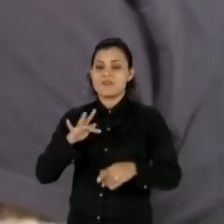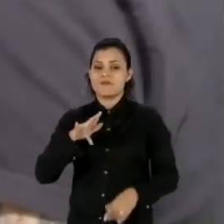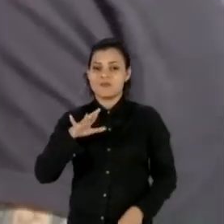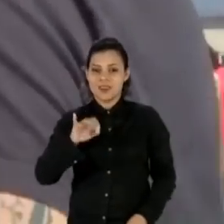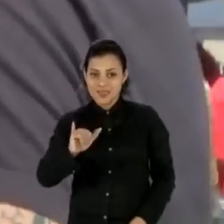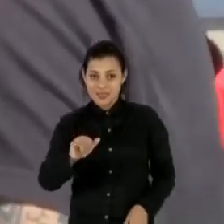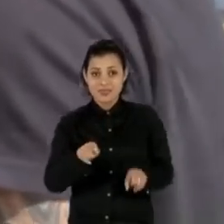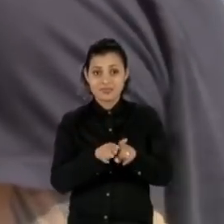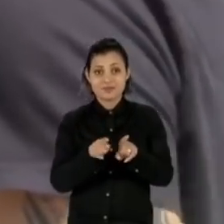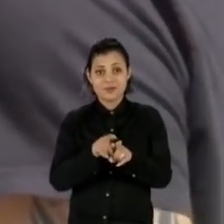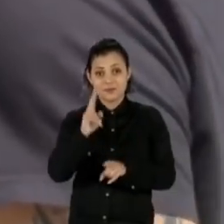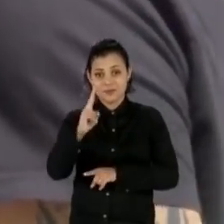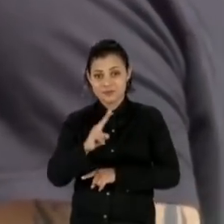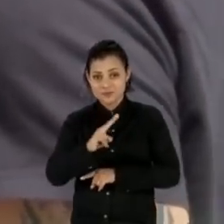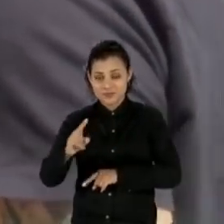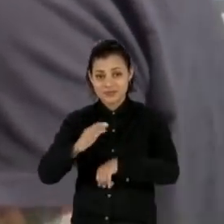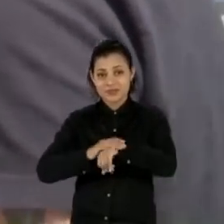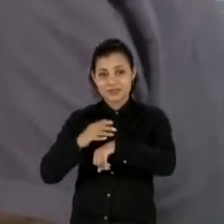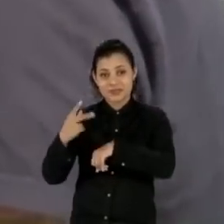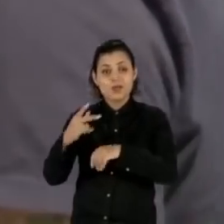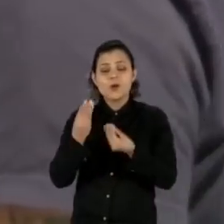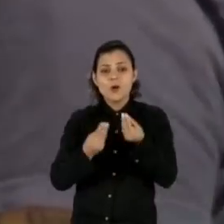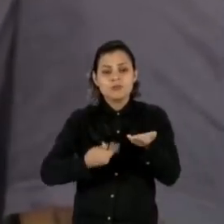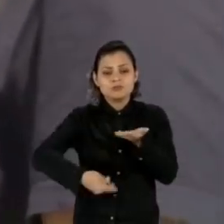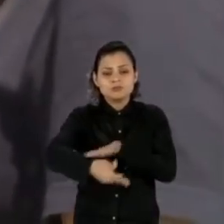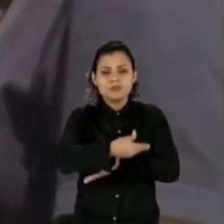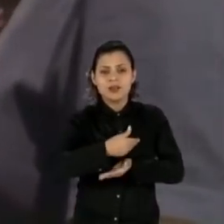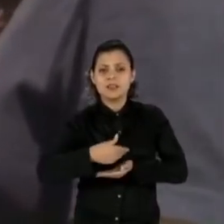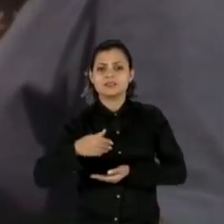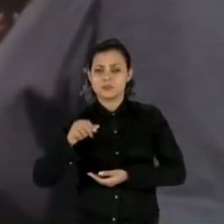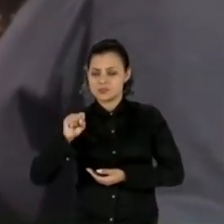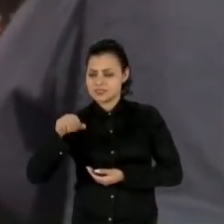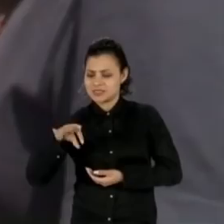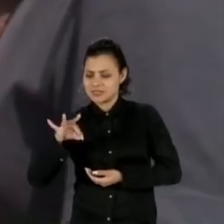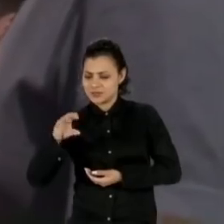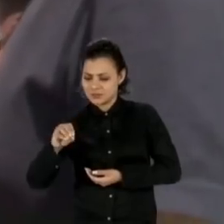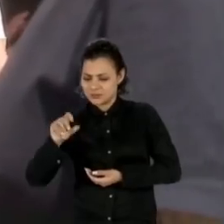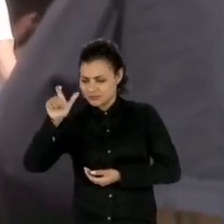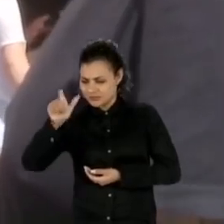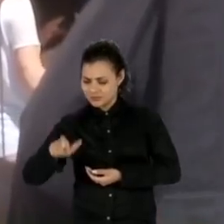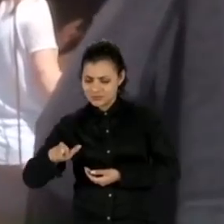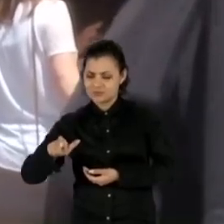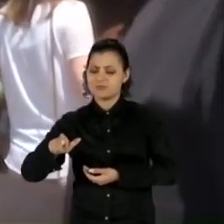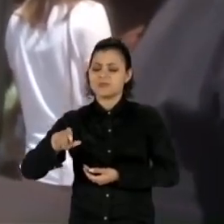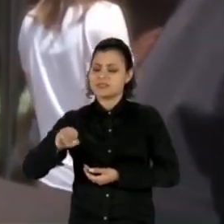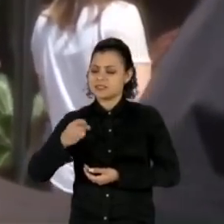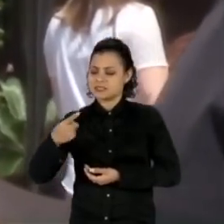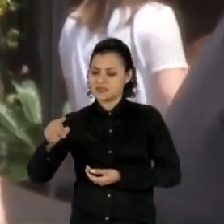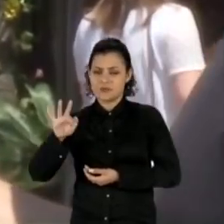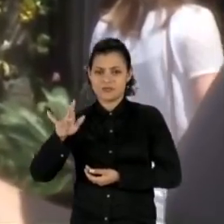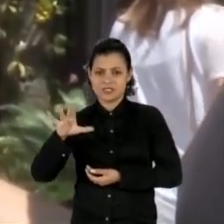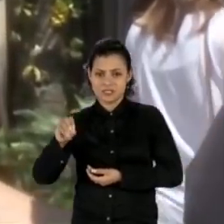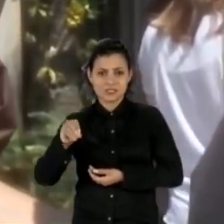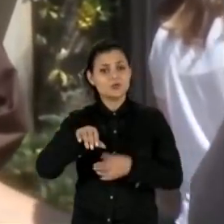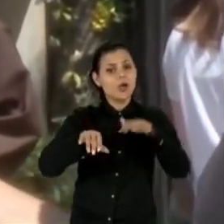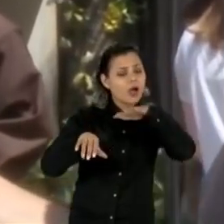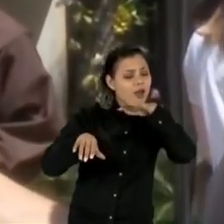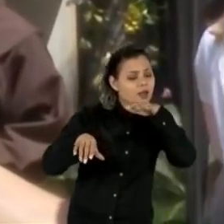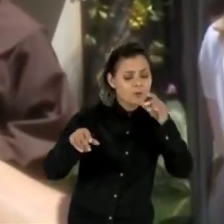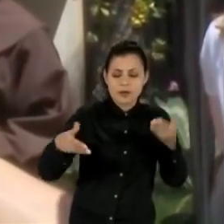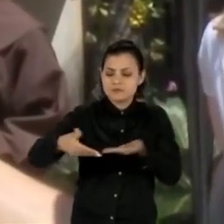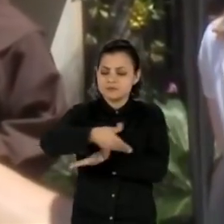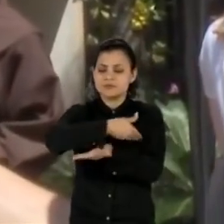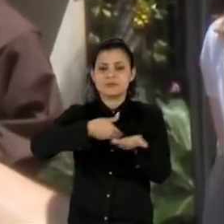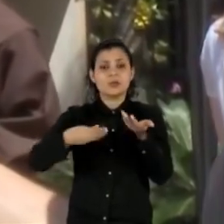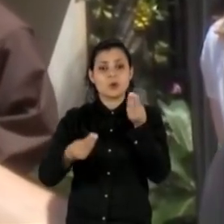para falar um pouquinho mais do que surgiu essa relação foi votado boa tarde a todos a relação do são francisco com as criaturas